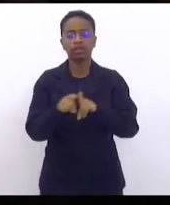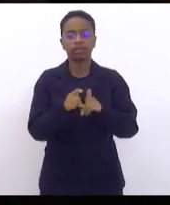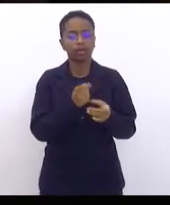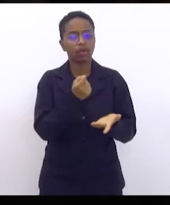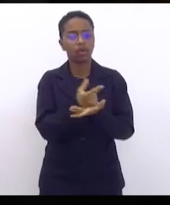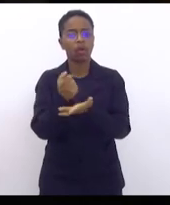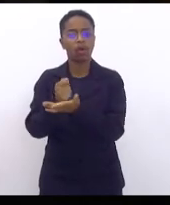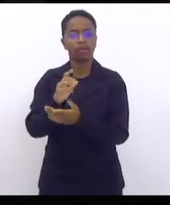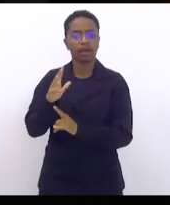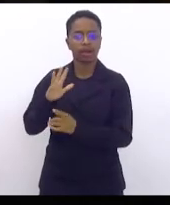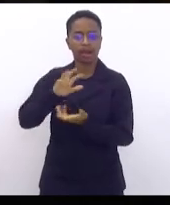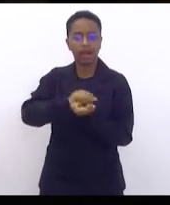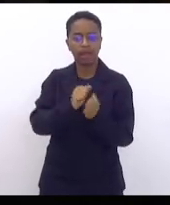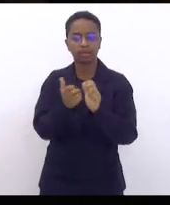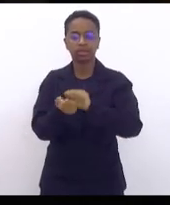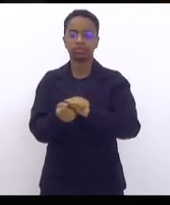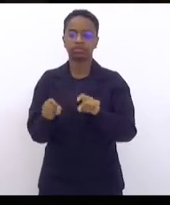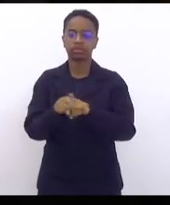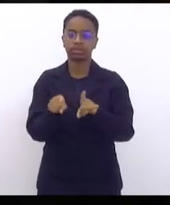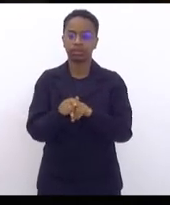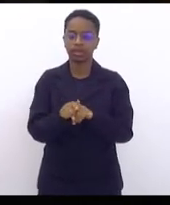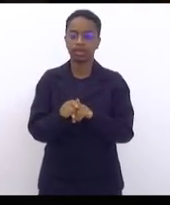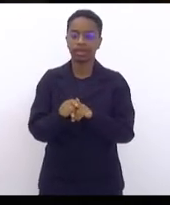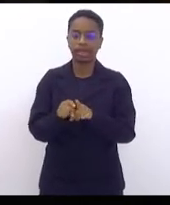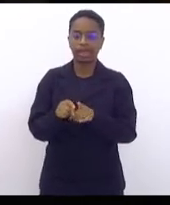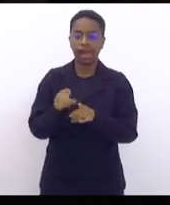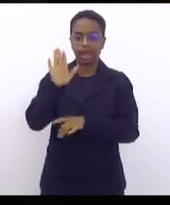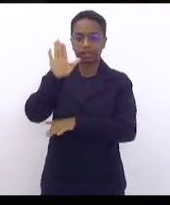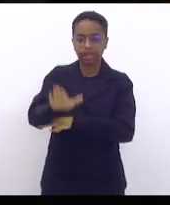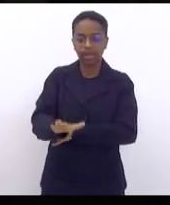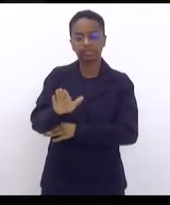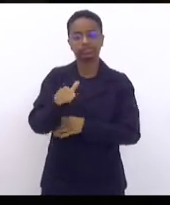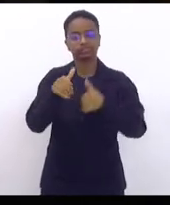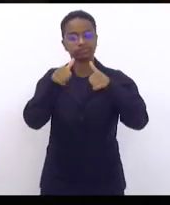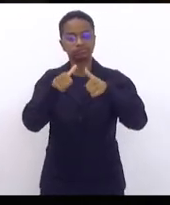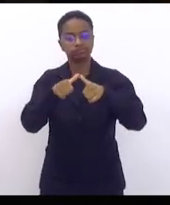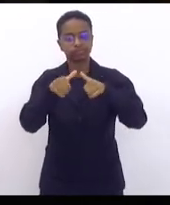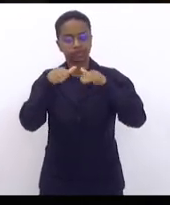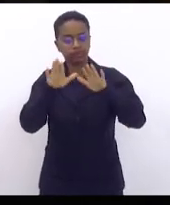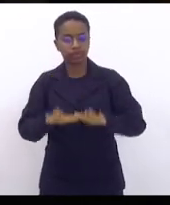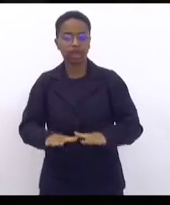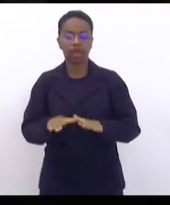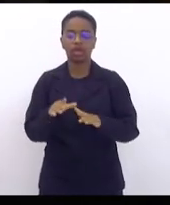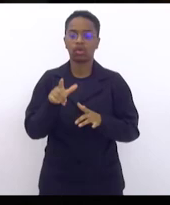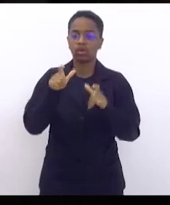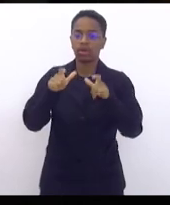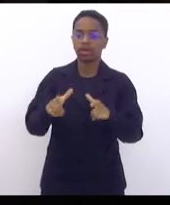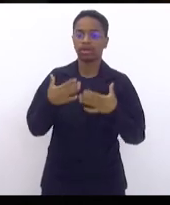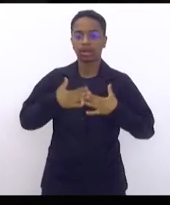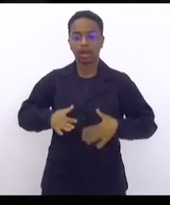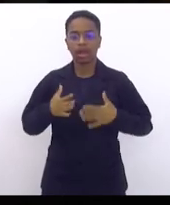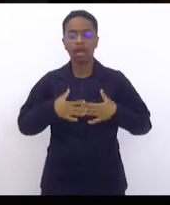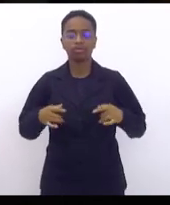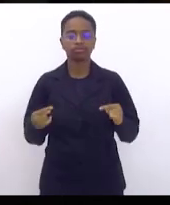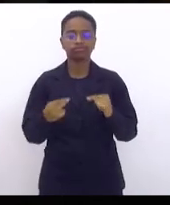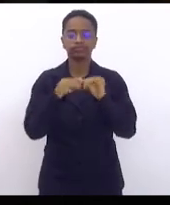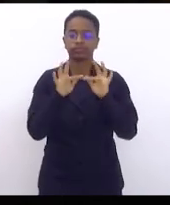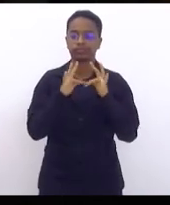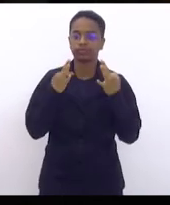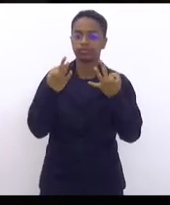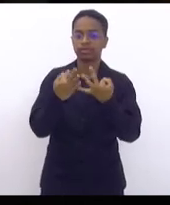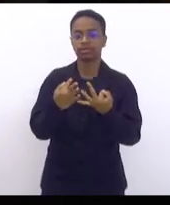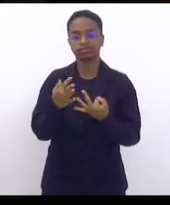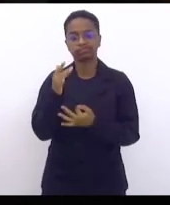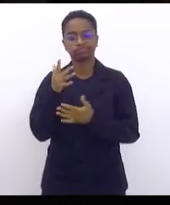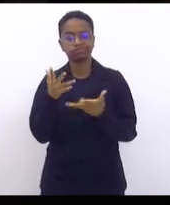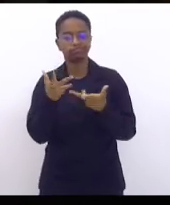bom artesanato, ficar lá a tarde toda, um ambiente tranquilo, familiar, gostoso, né? Você ainda leva